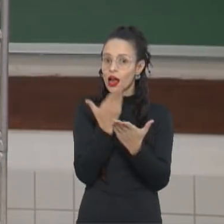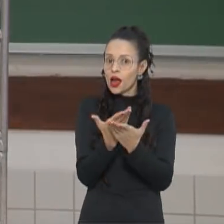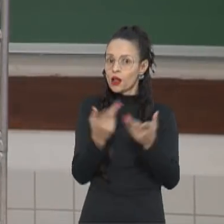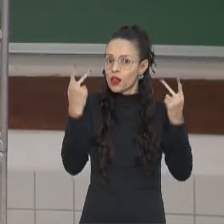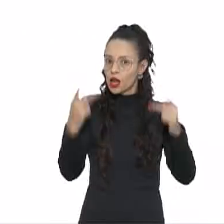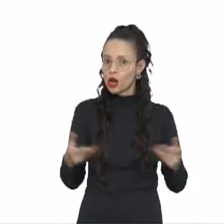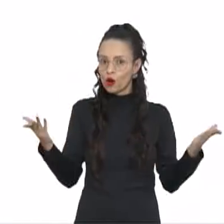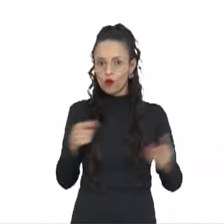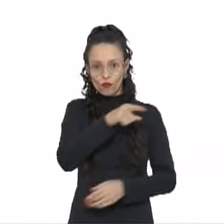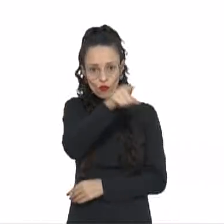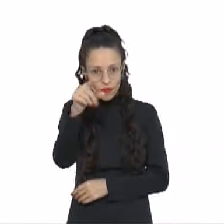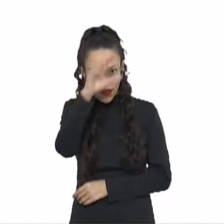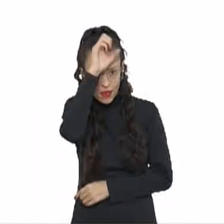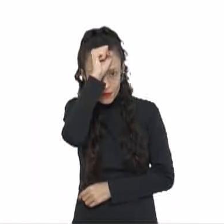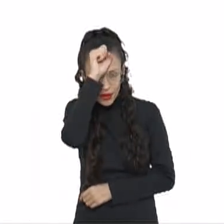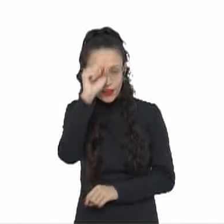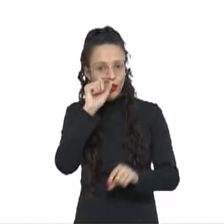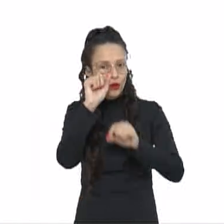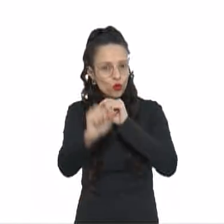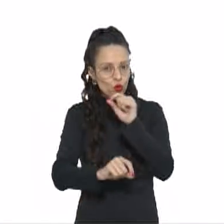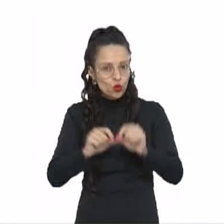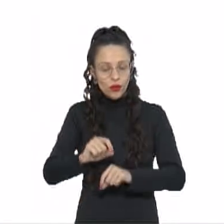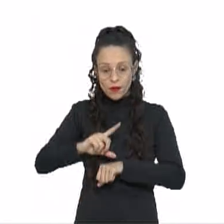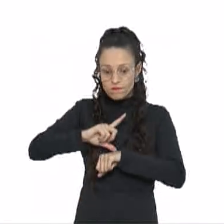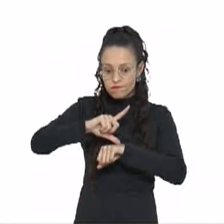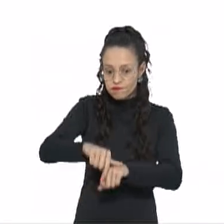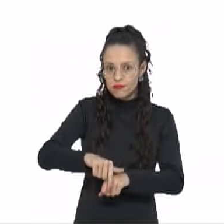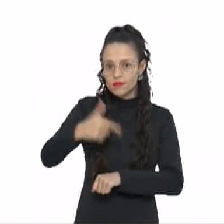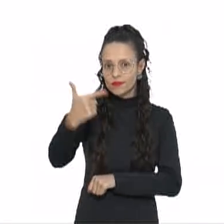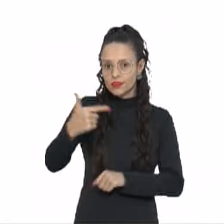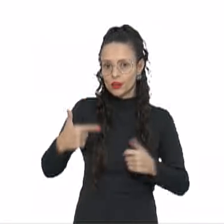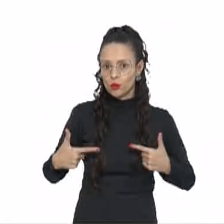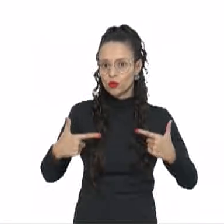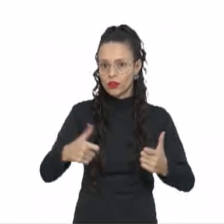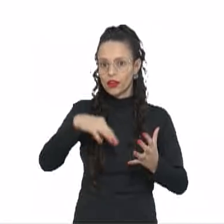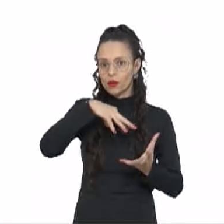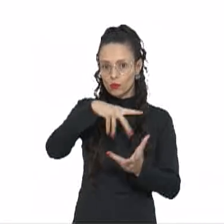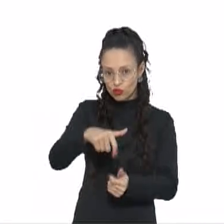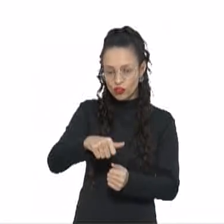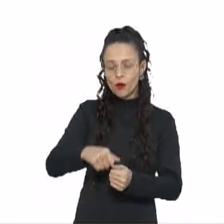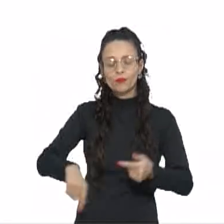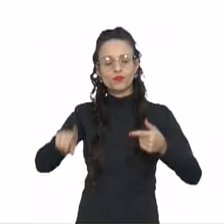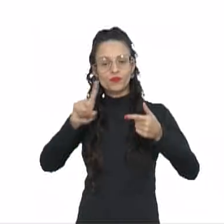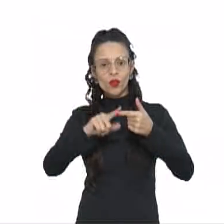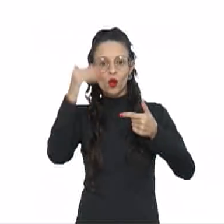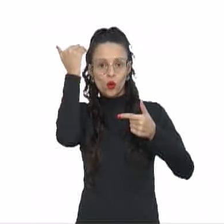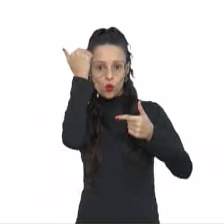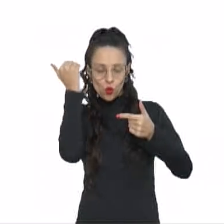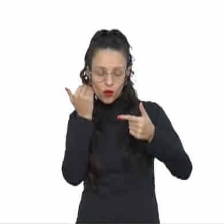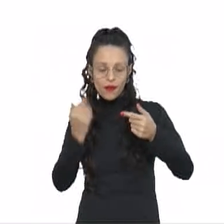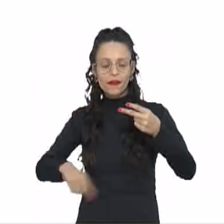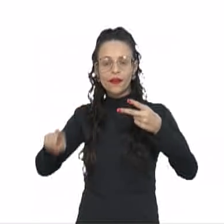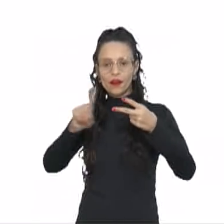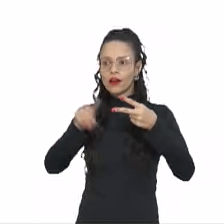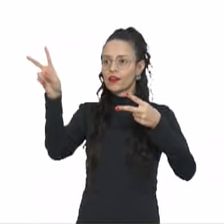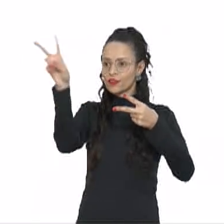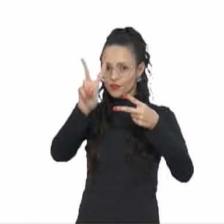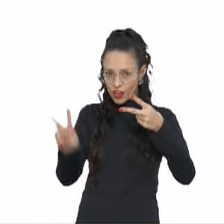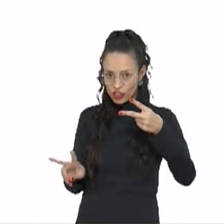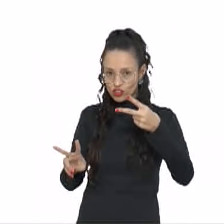hoje, você aprendeu que depois da Segunda Guerra Mundial, a Coreia e o Vietnã tiveram seus